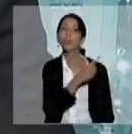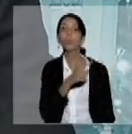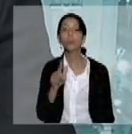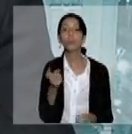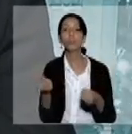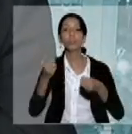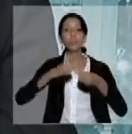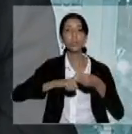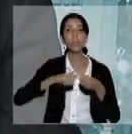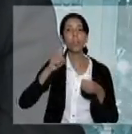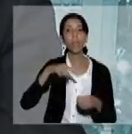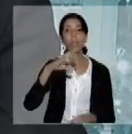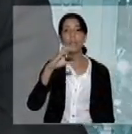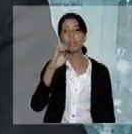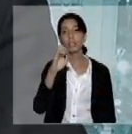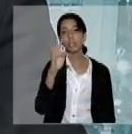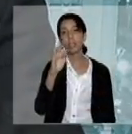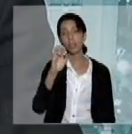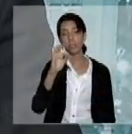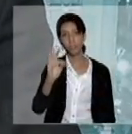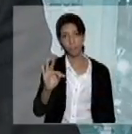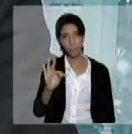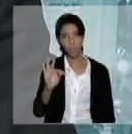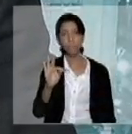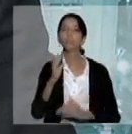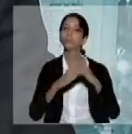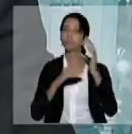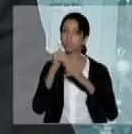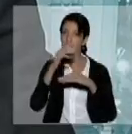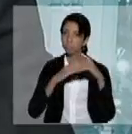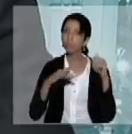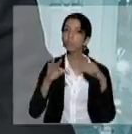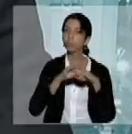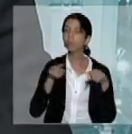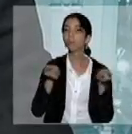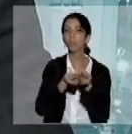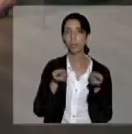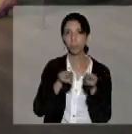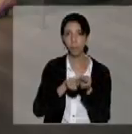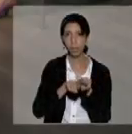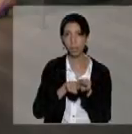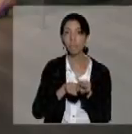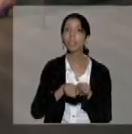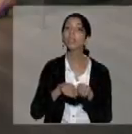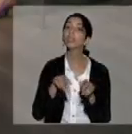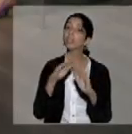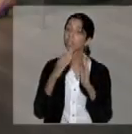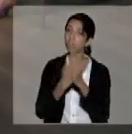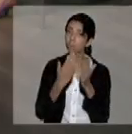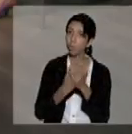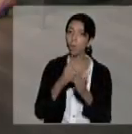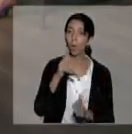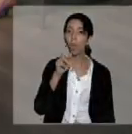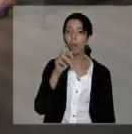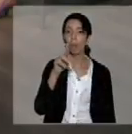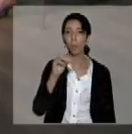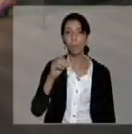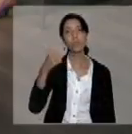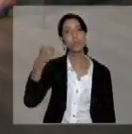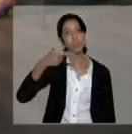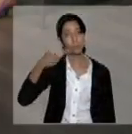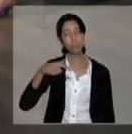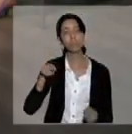E outro parceiro também é o Cefet, Centro Federal de Educação Profissional e Tecnológica, Celso Sukov, e o Pedro II, que faz parte